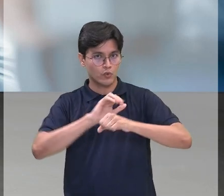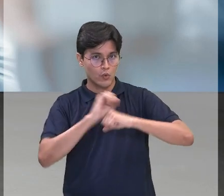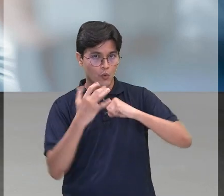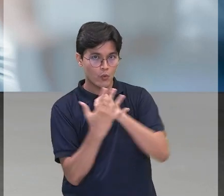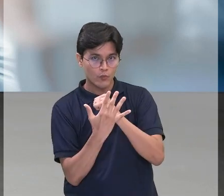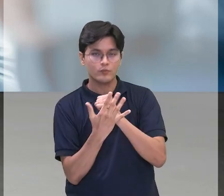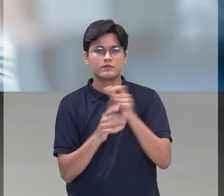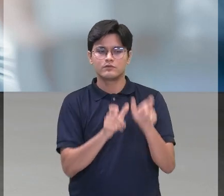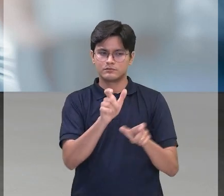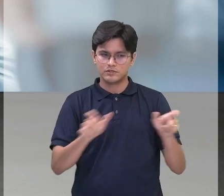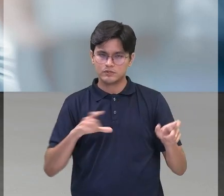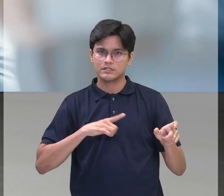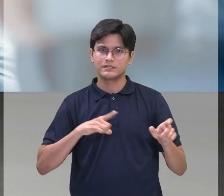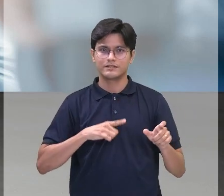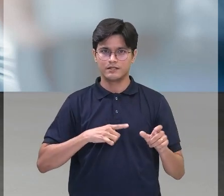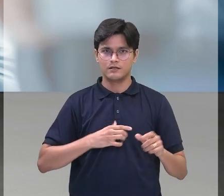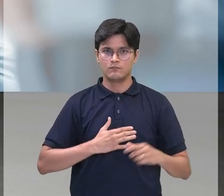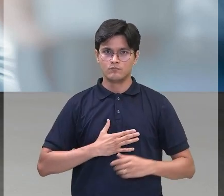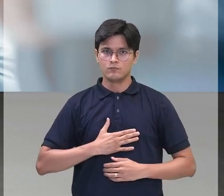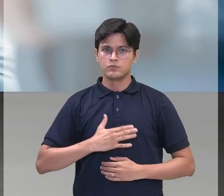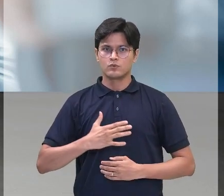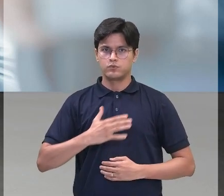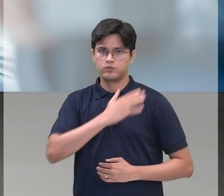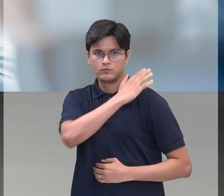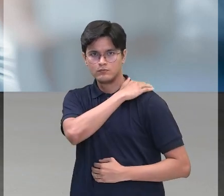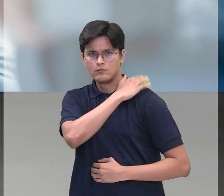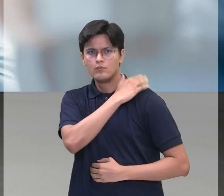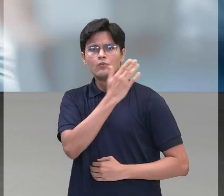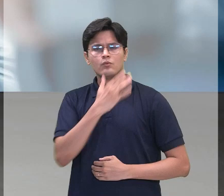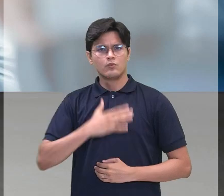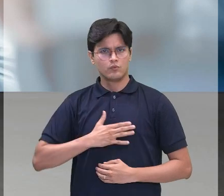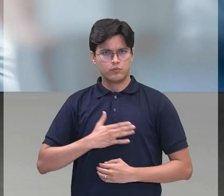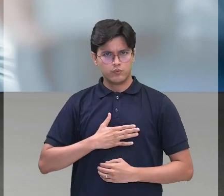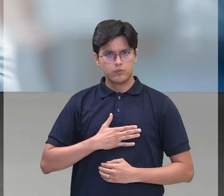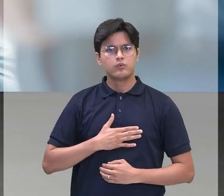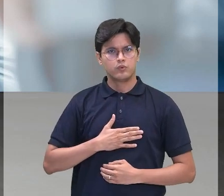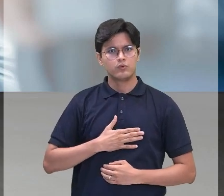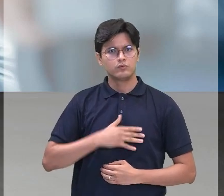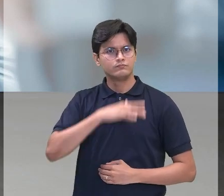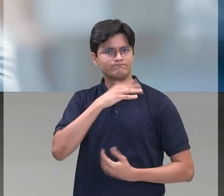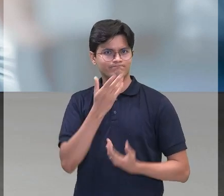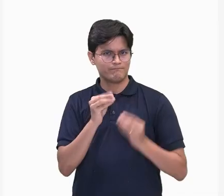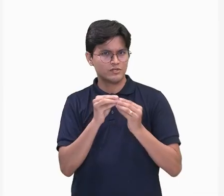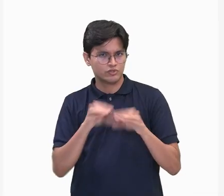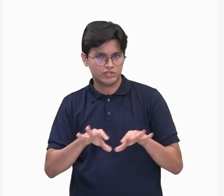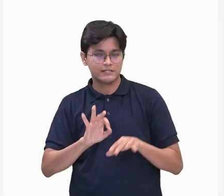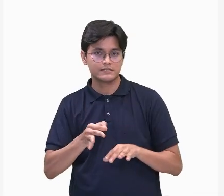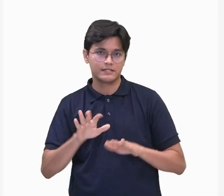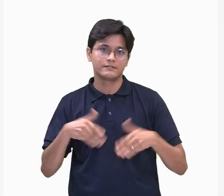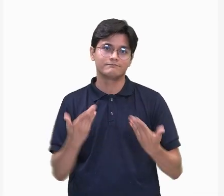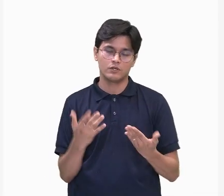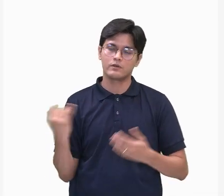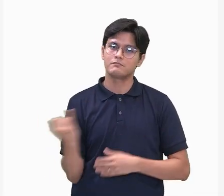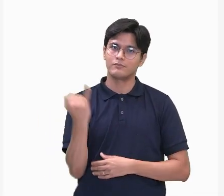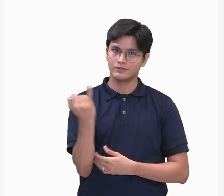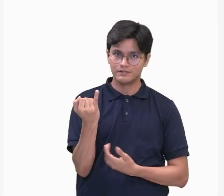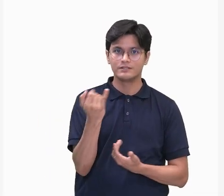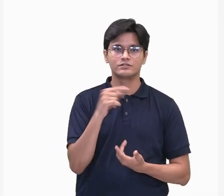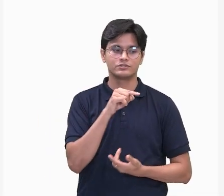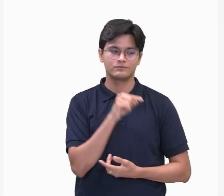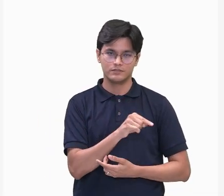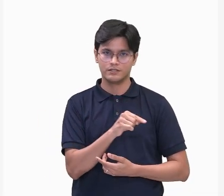importante nesse pós, né? E aí a gente vai observar também a relação da citologia e a